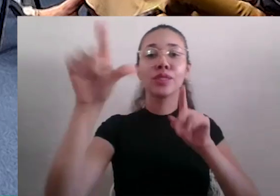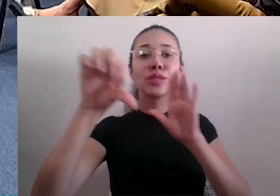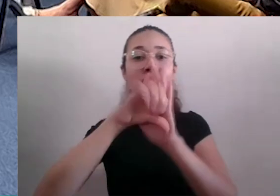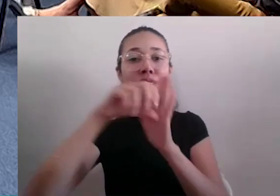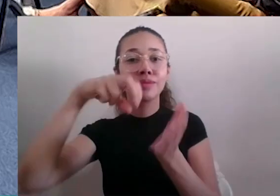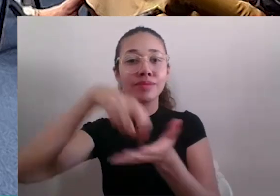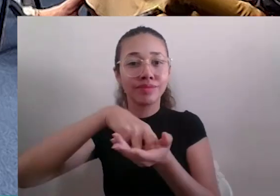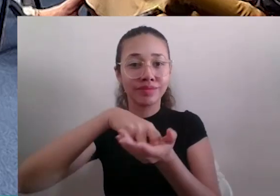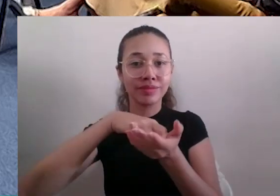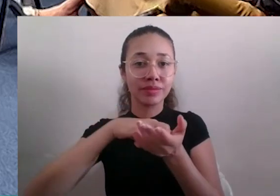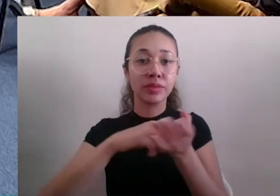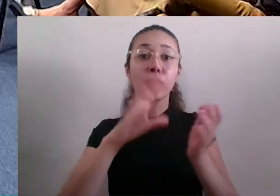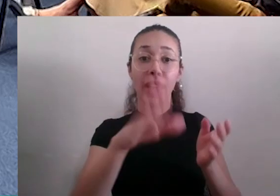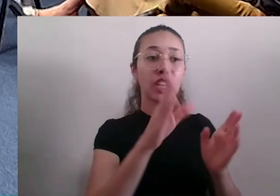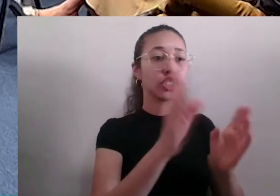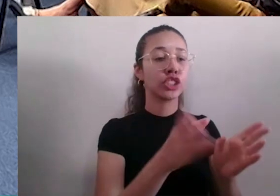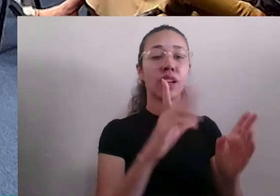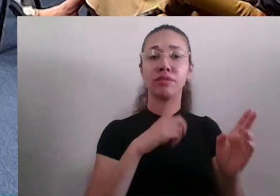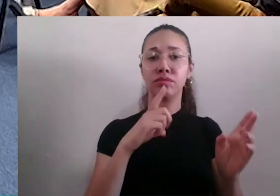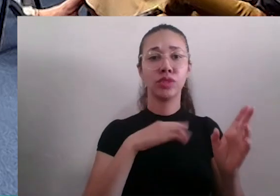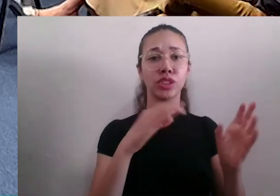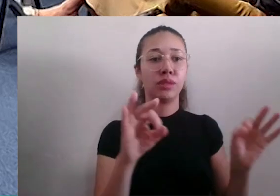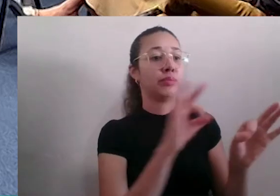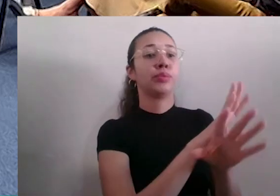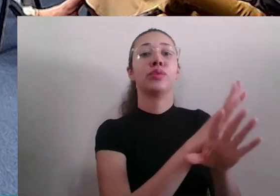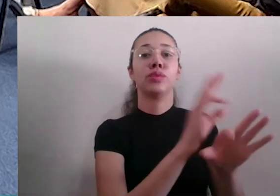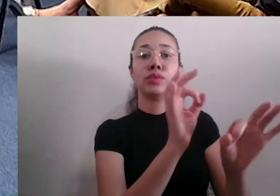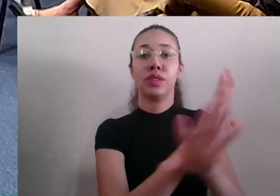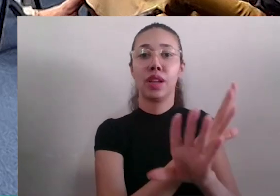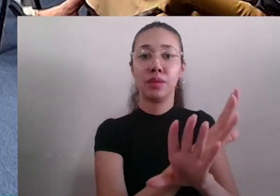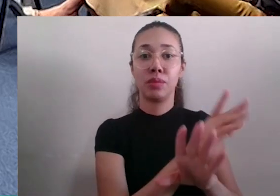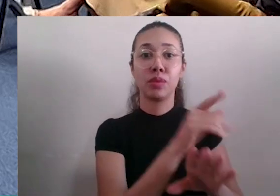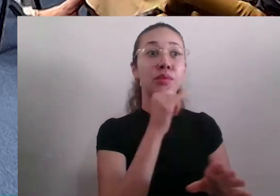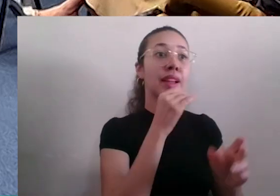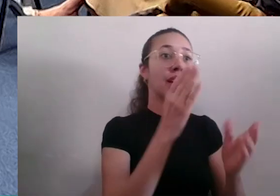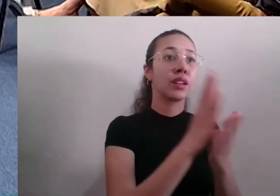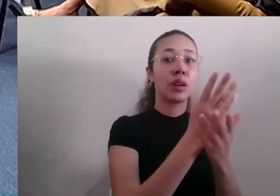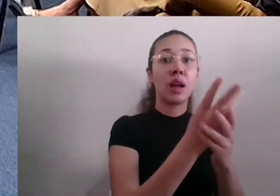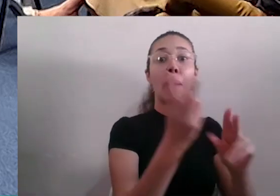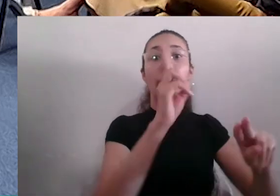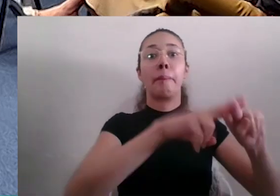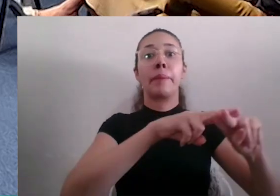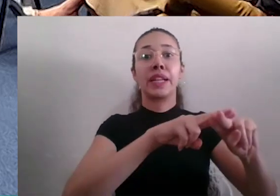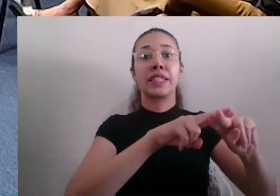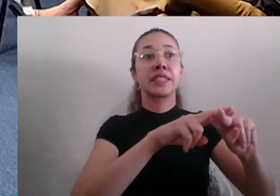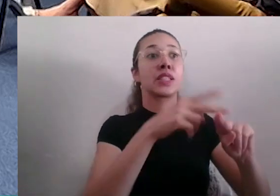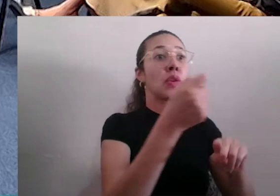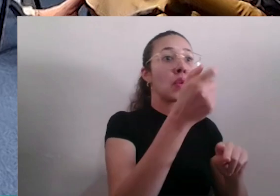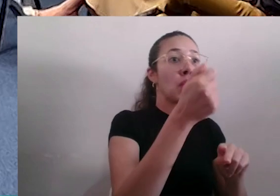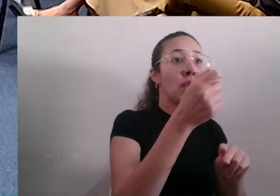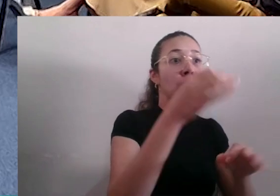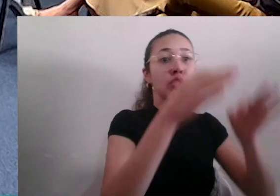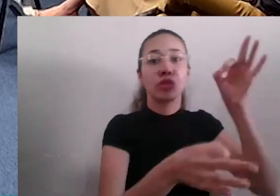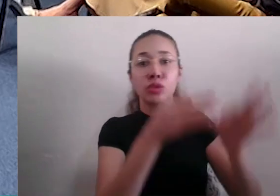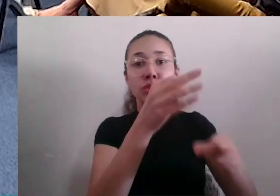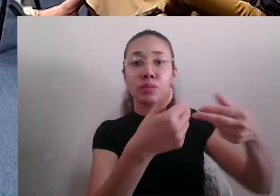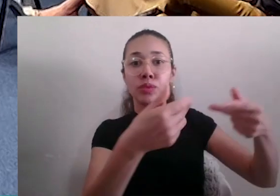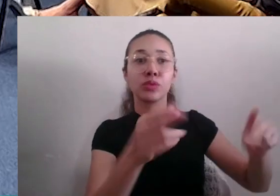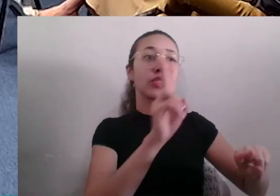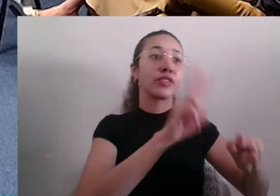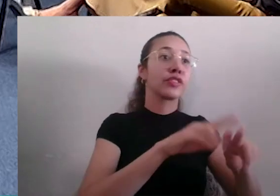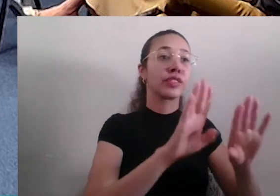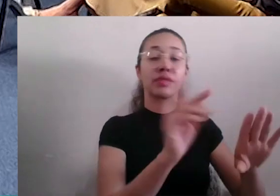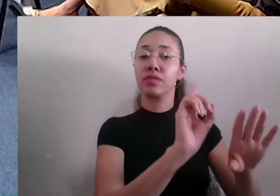resolvidas não tinha assim eh não tinha ninguém na prisão que fosse sair ou ficar eh então